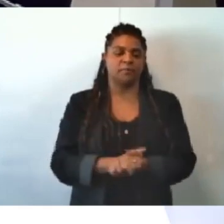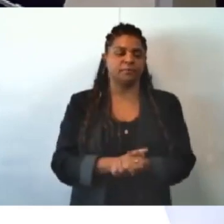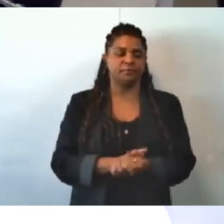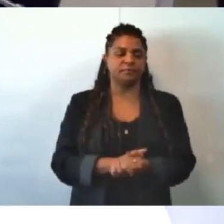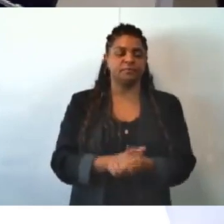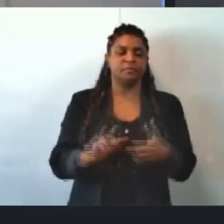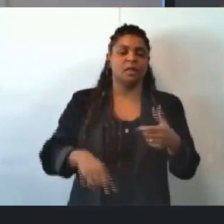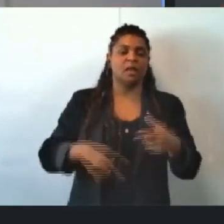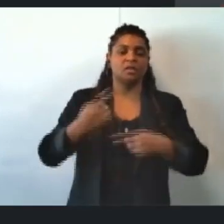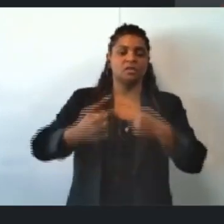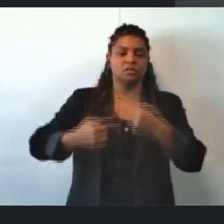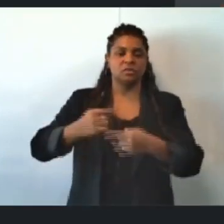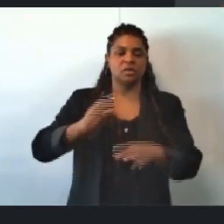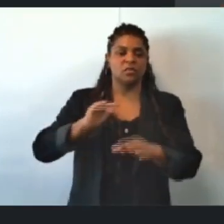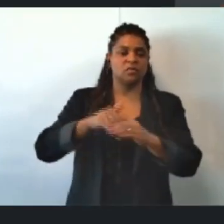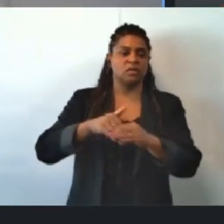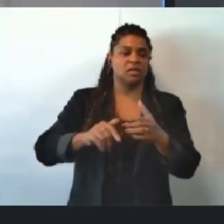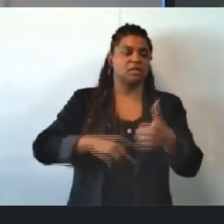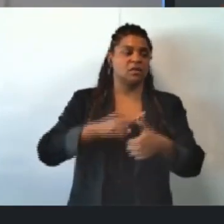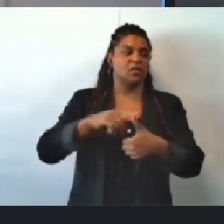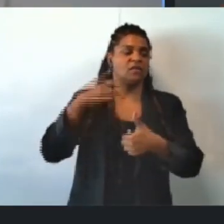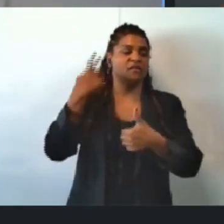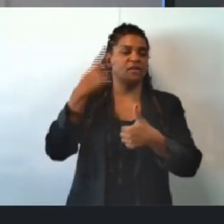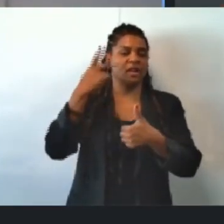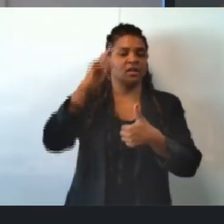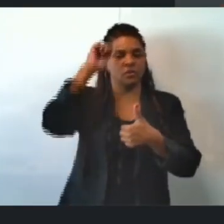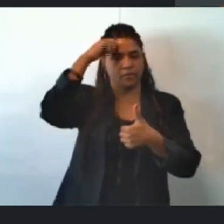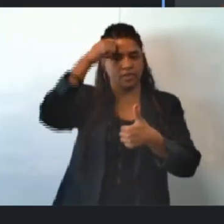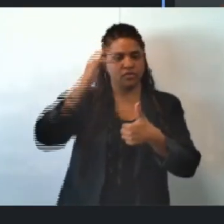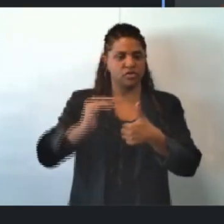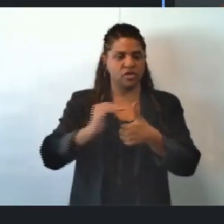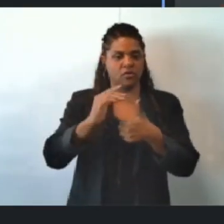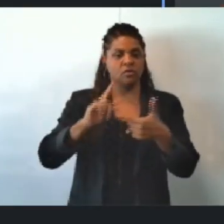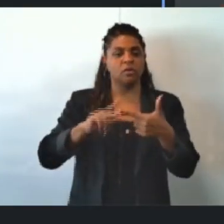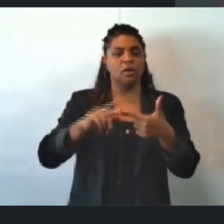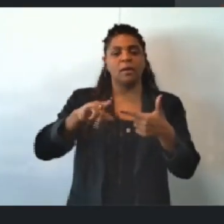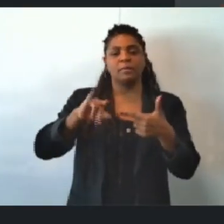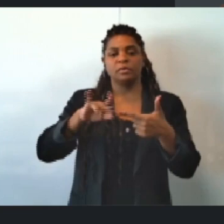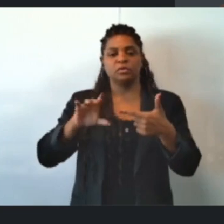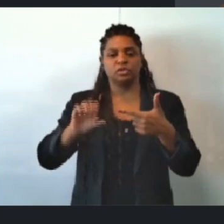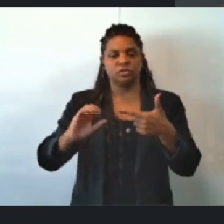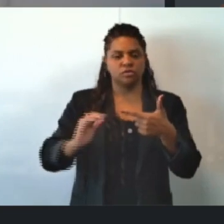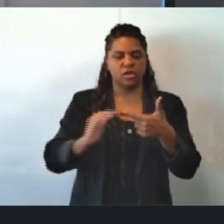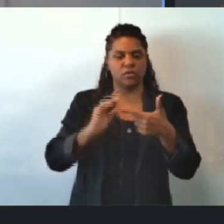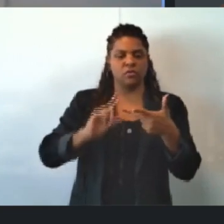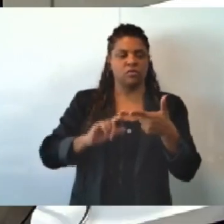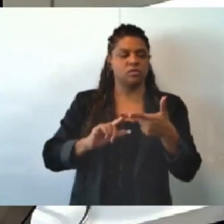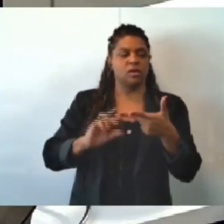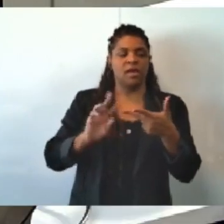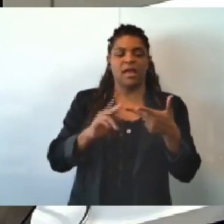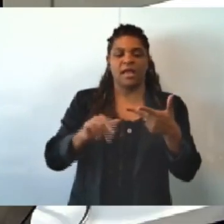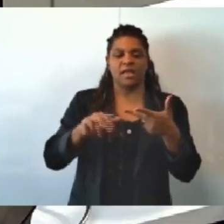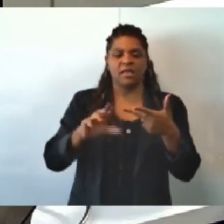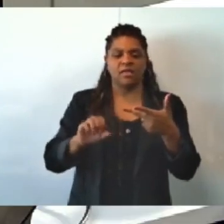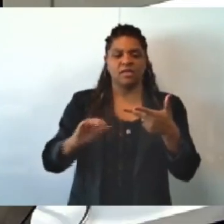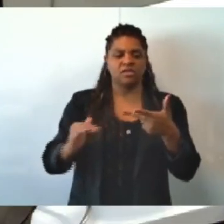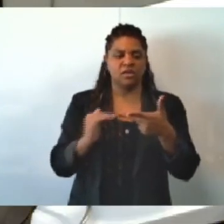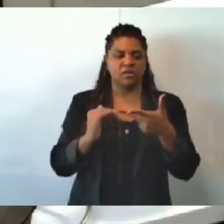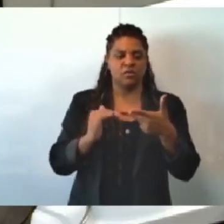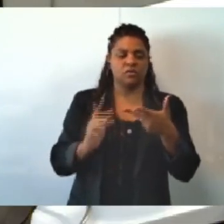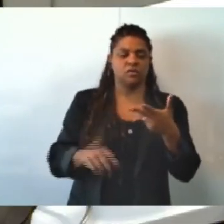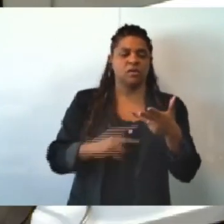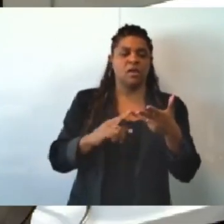Henrique Braga. De acordo. Miltinho CGE. De acordo. Fernando Luiz. Com